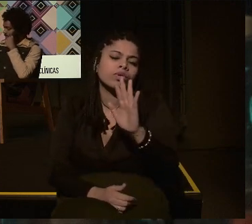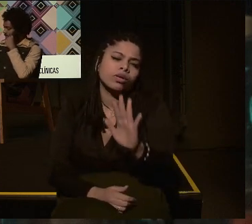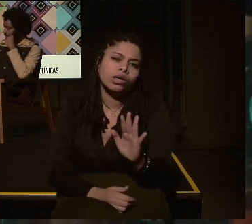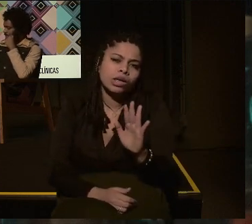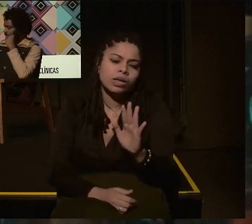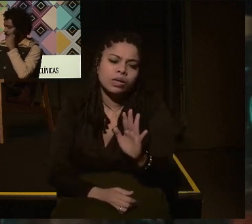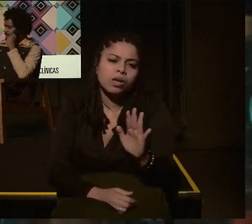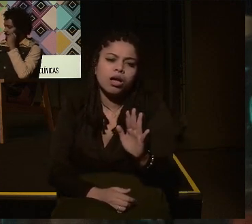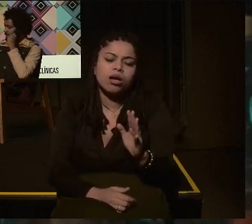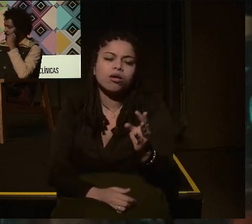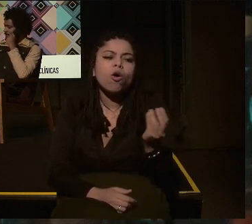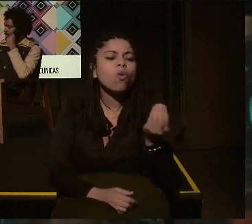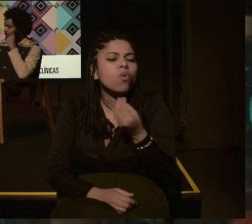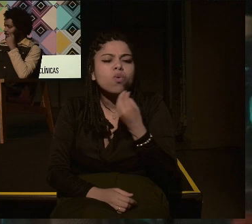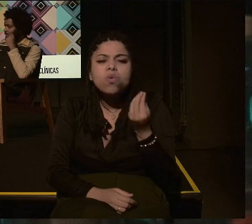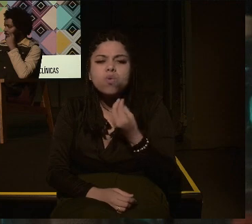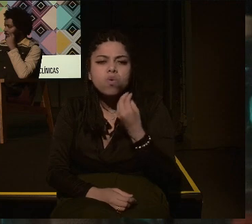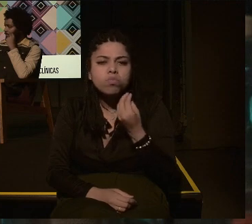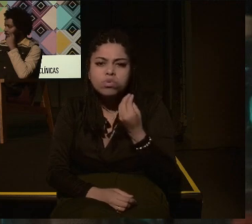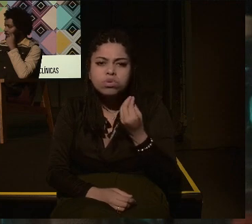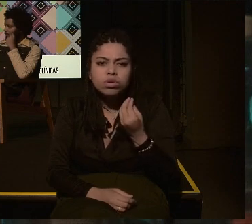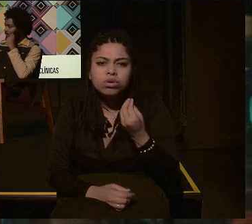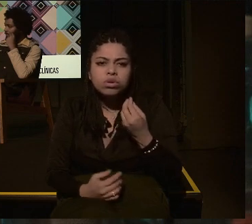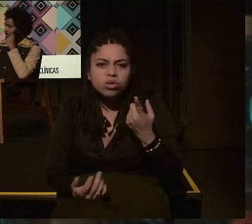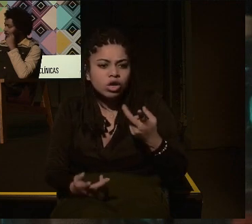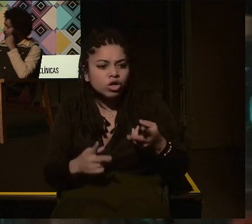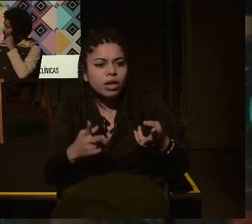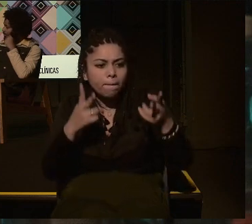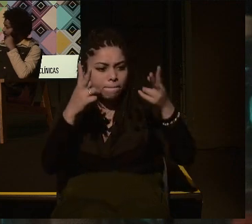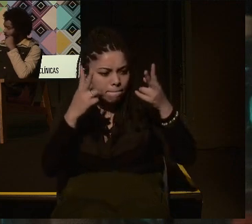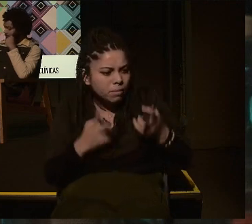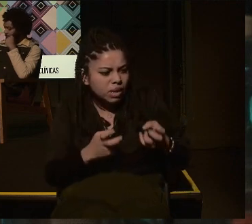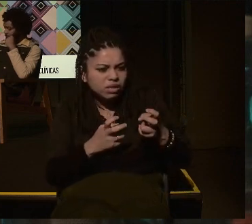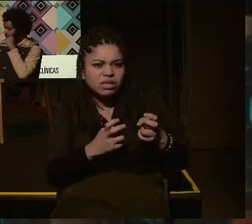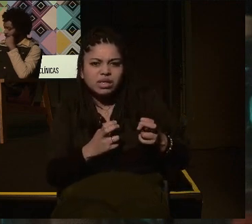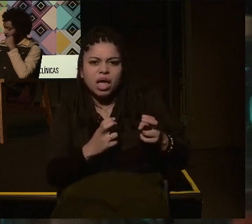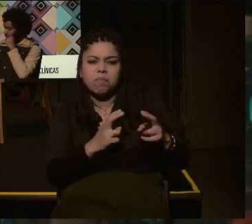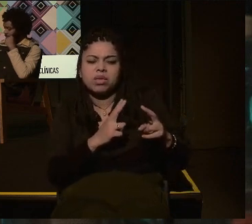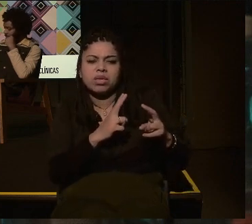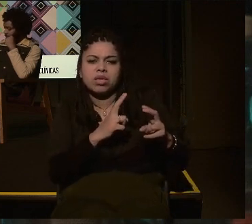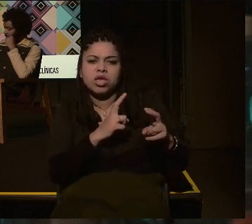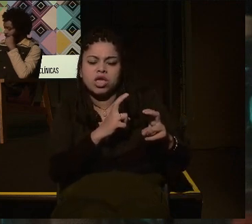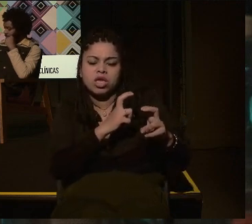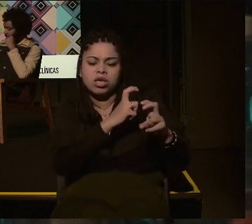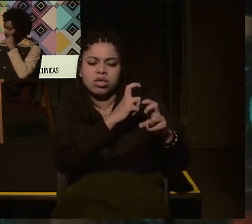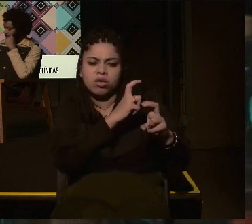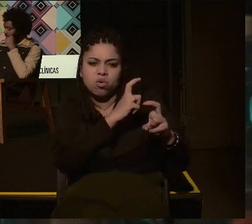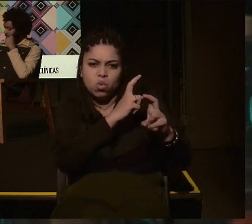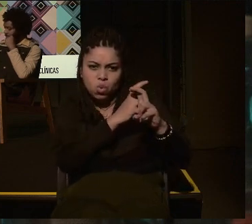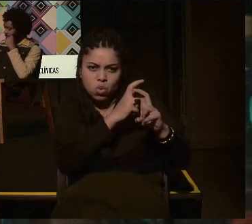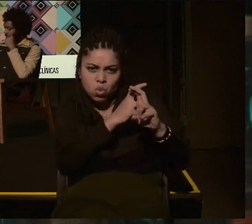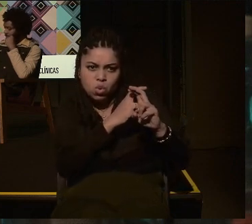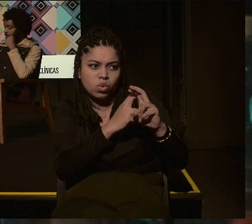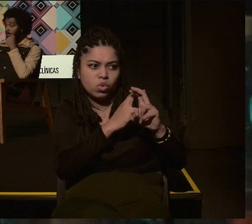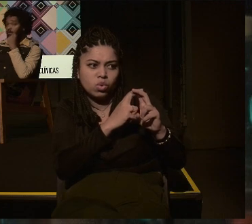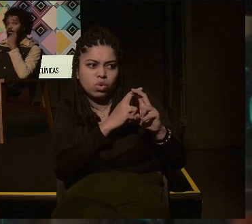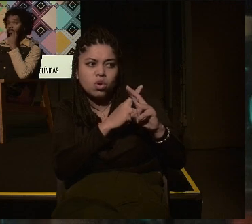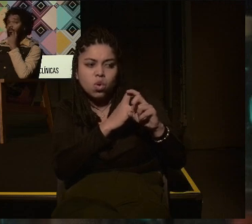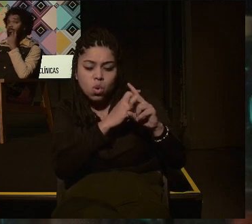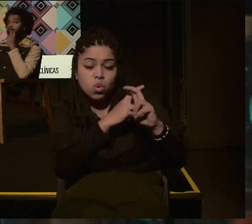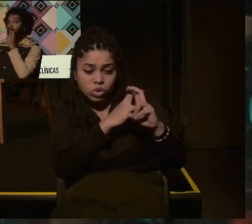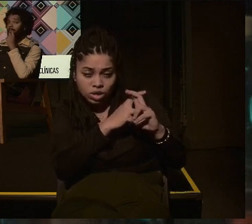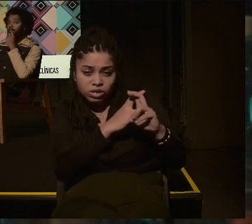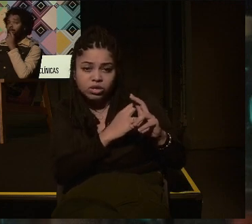importando o horror do nazismo, que é um horror, para o